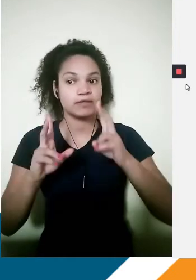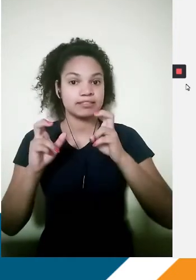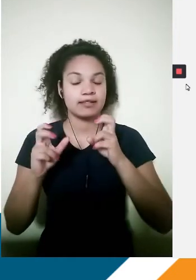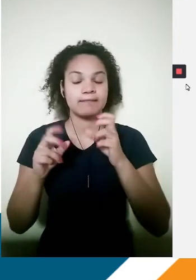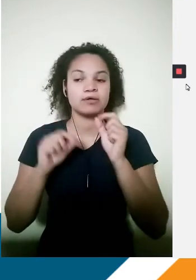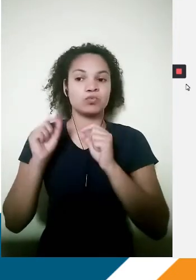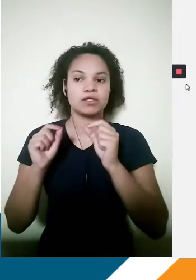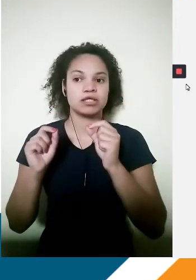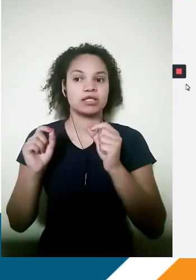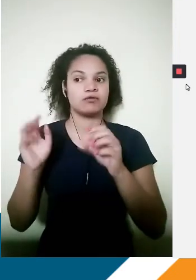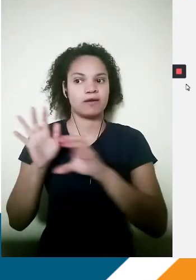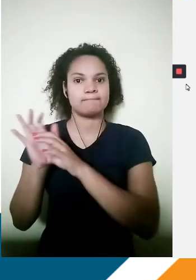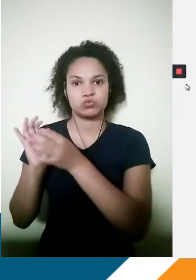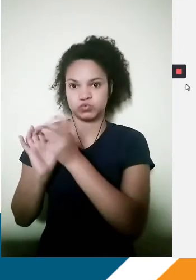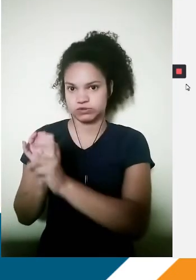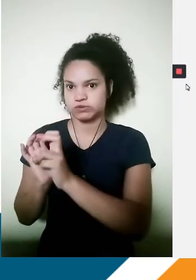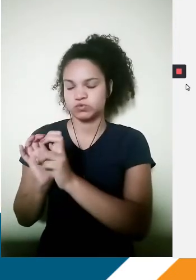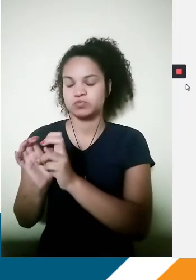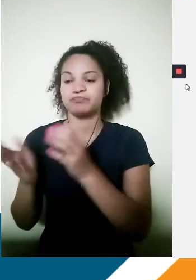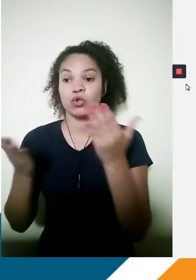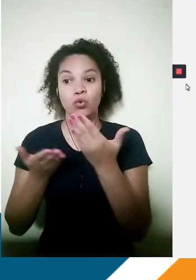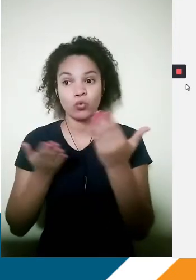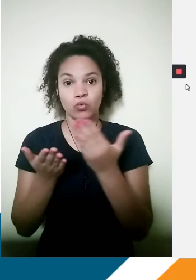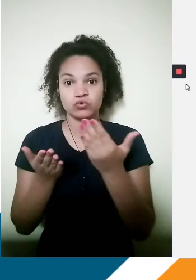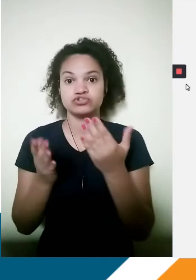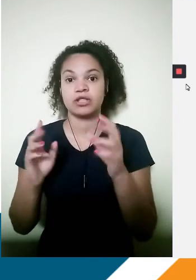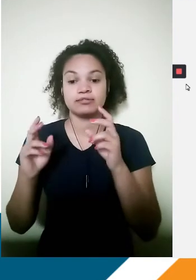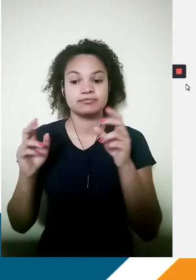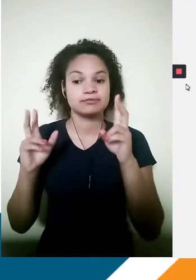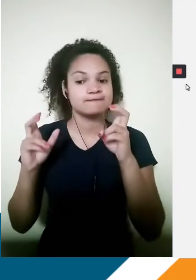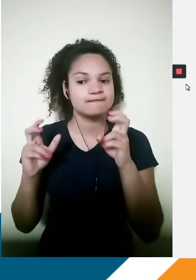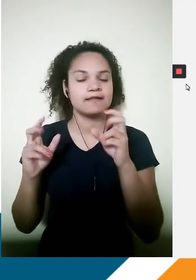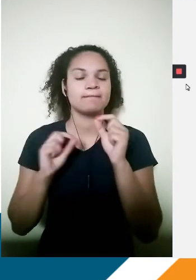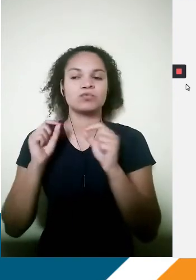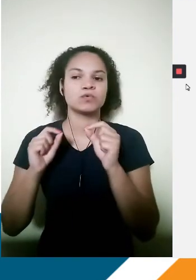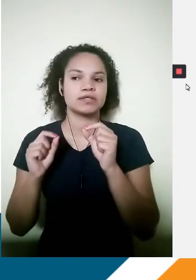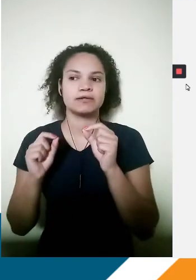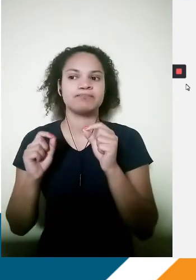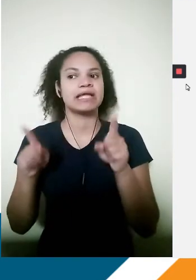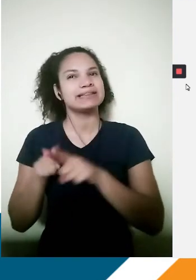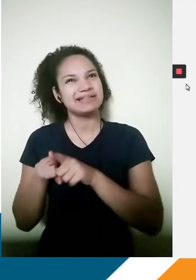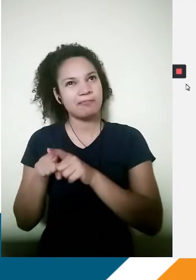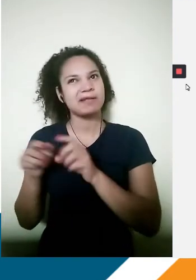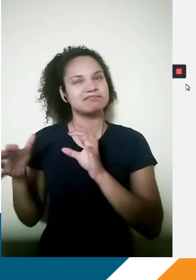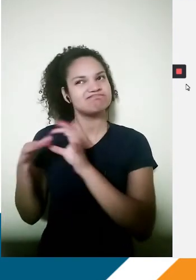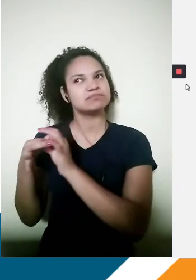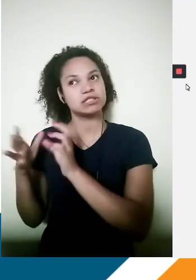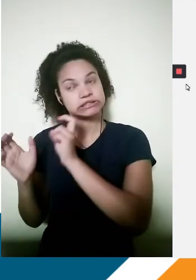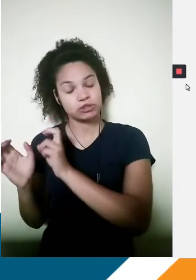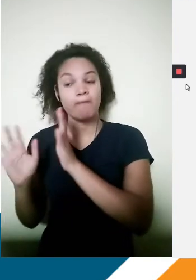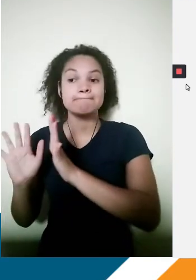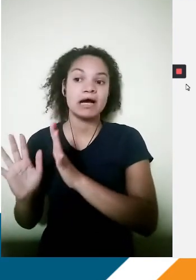relacionados a unidade 5 ou capítulo 5 e hoje temas que passam também pelo capítulo